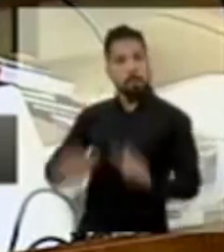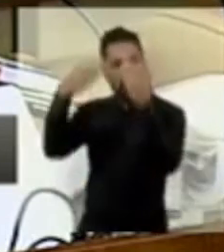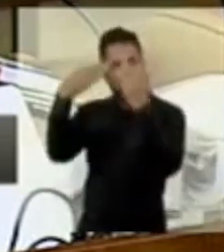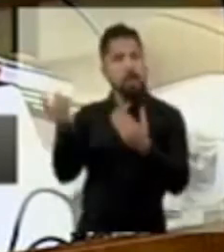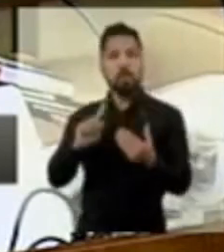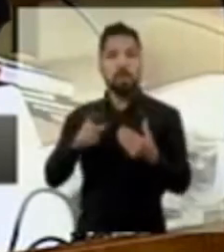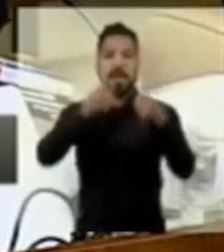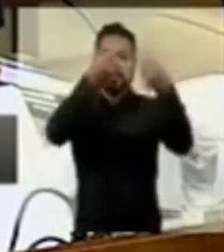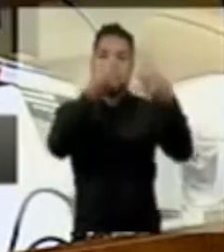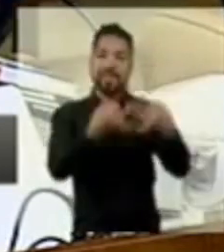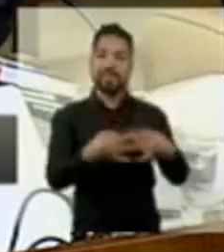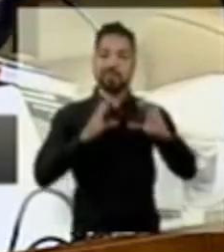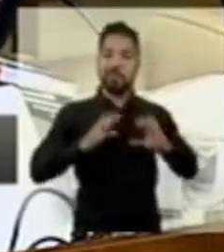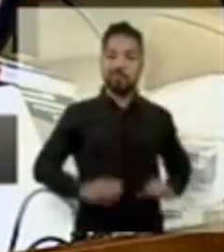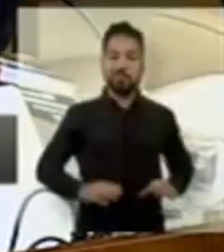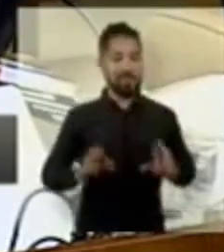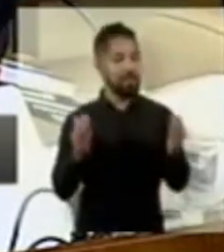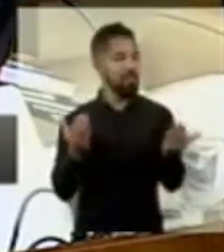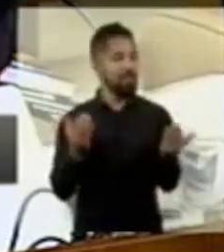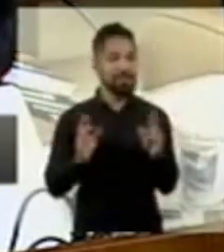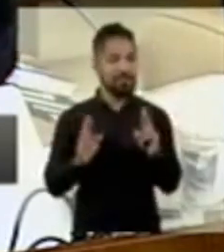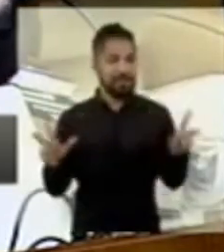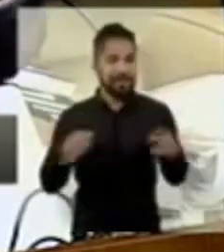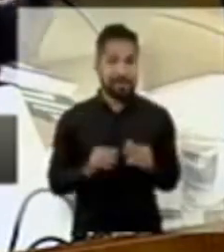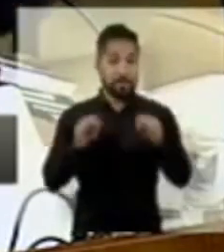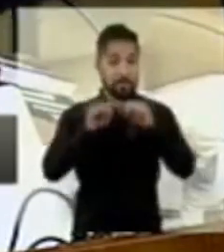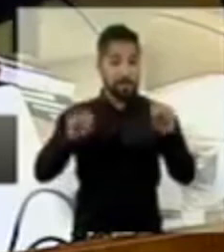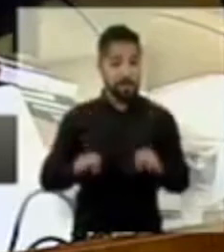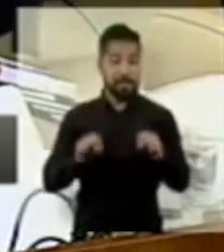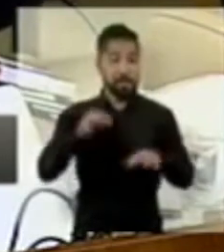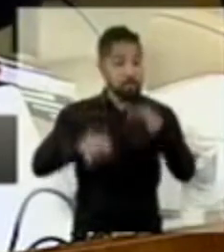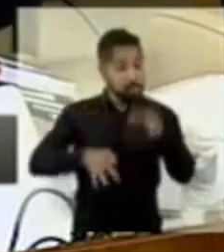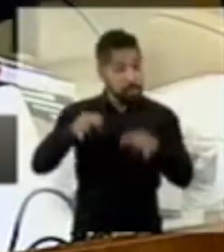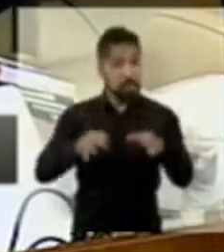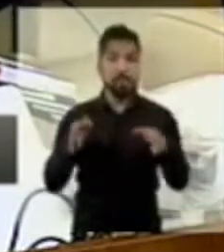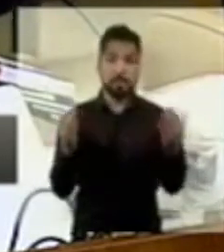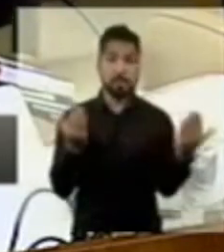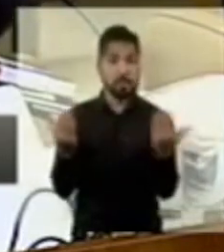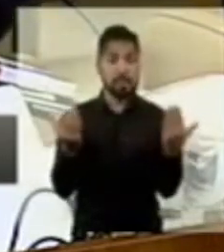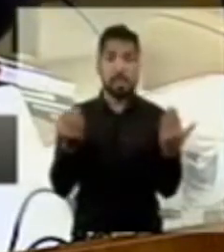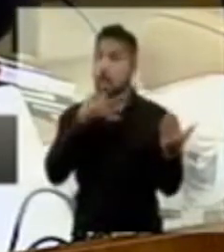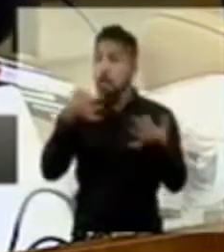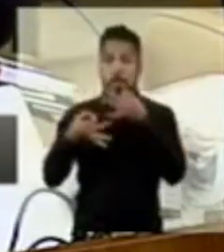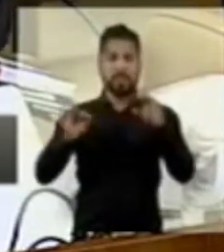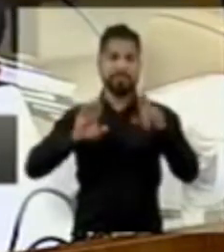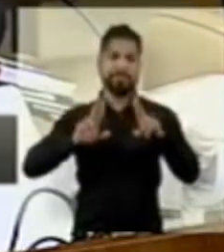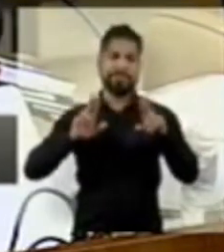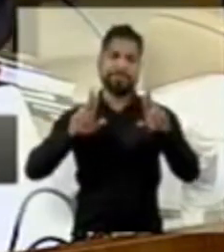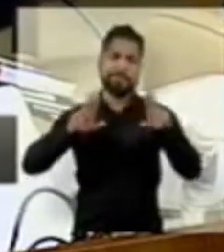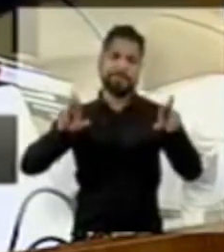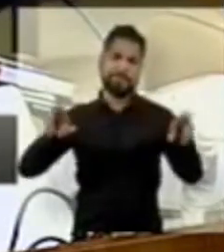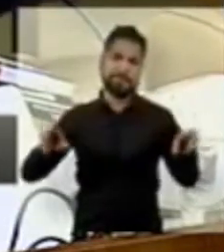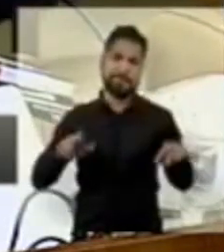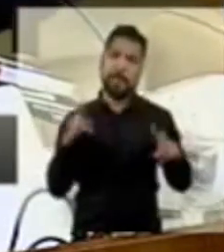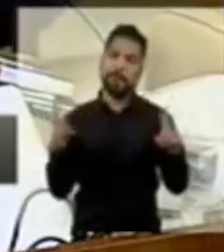conduta e portanto num sistema jurídico no sistema convencional convivem diversos princípios e diversos